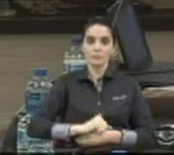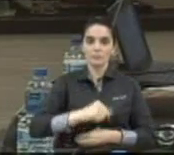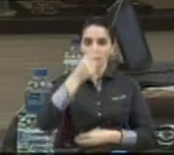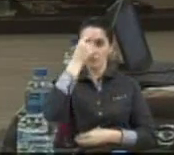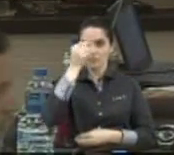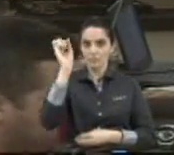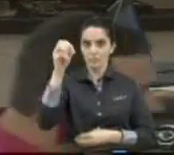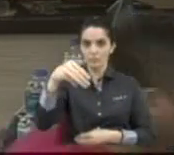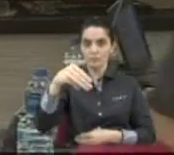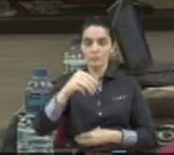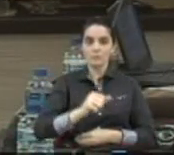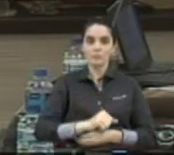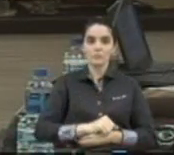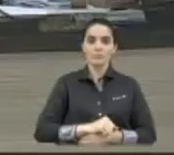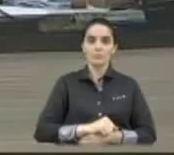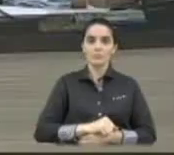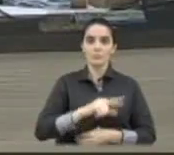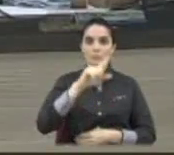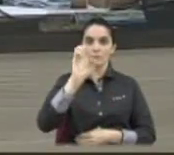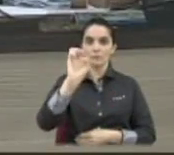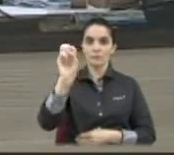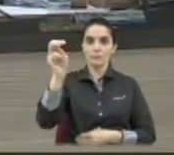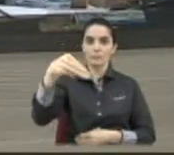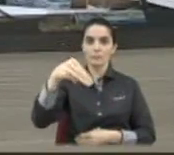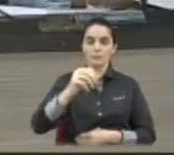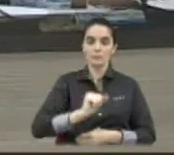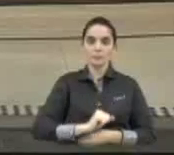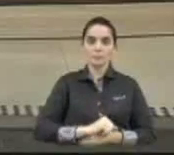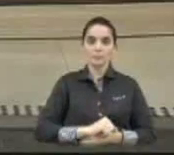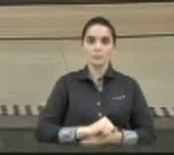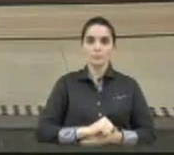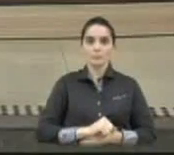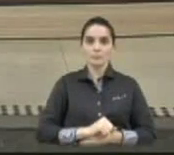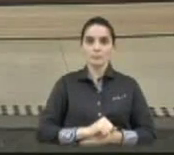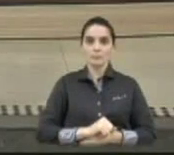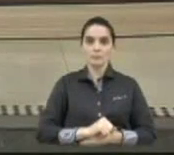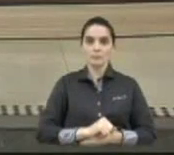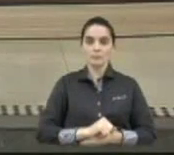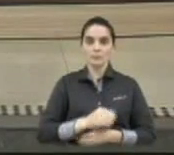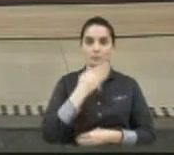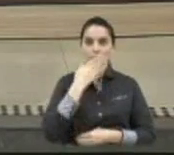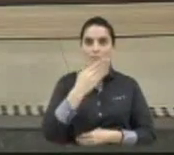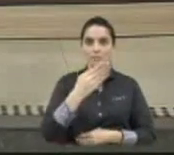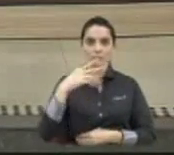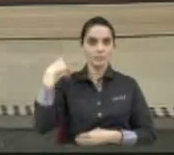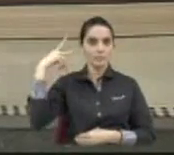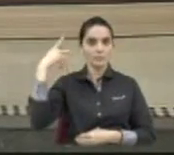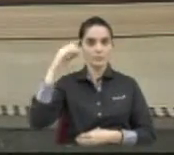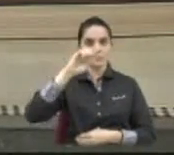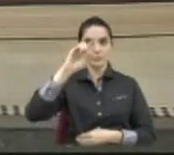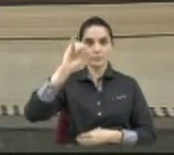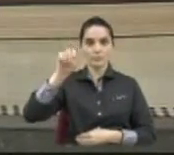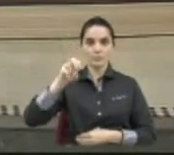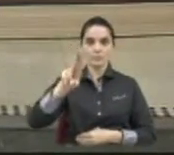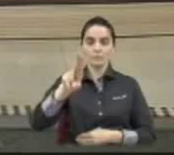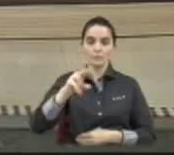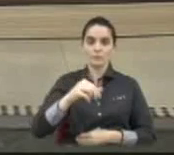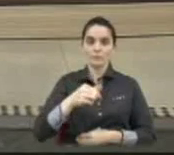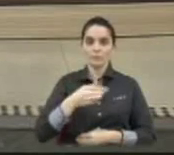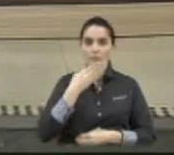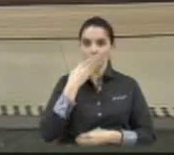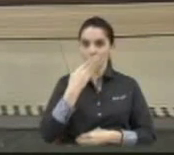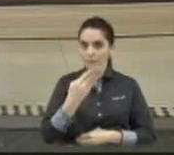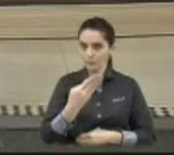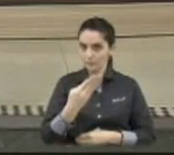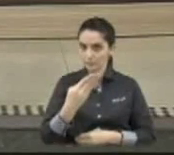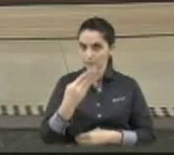Dinho? Sim. Vereador Zé? Sim. Mas uma questão de ordem do nobre vereador Junegão. Senhor presidente, também